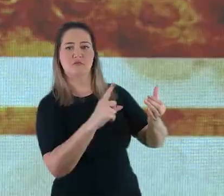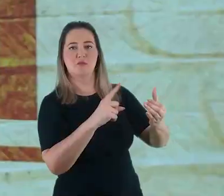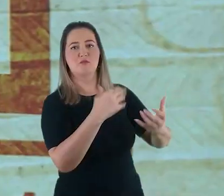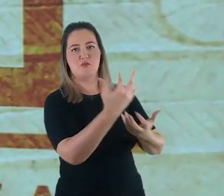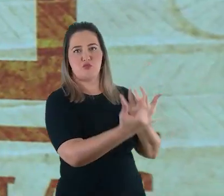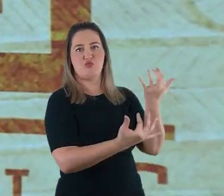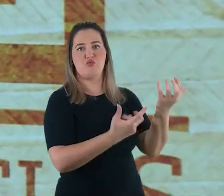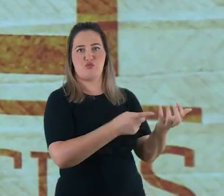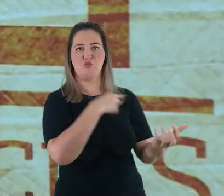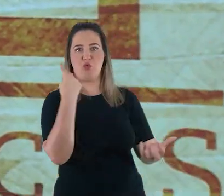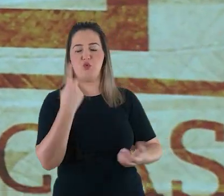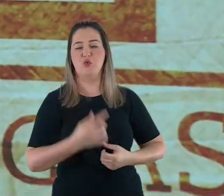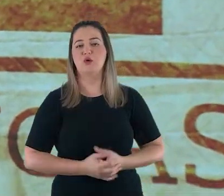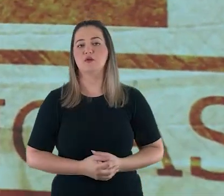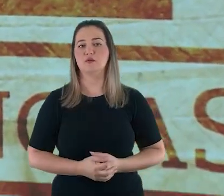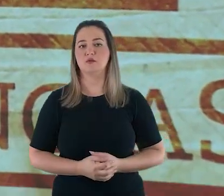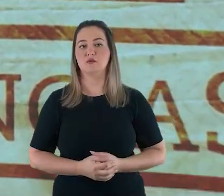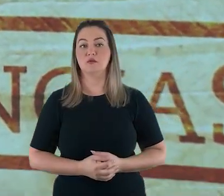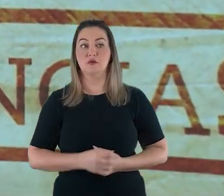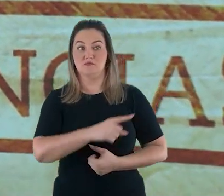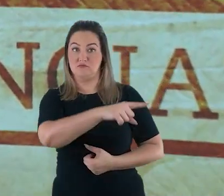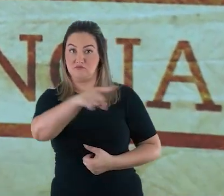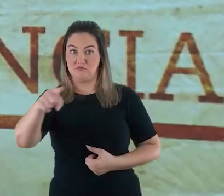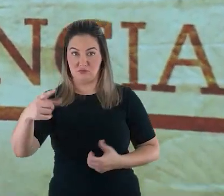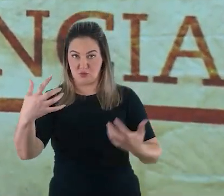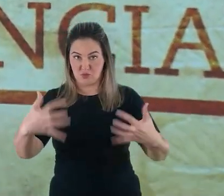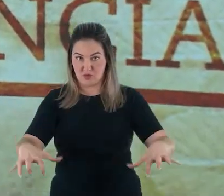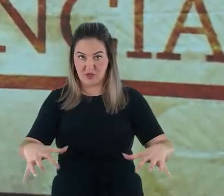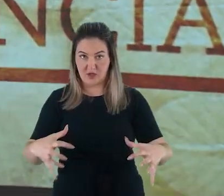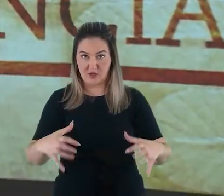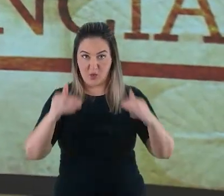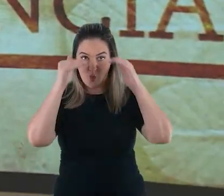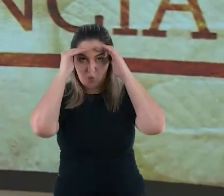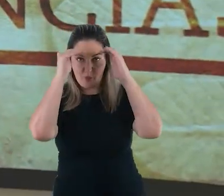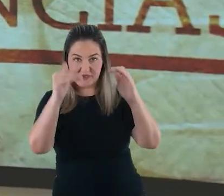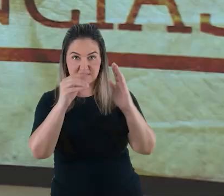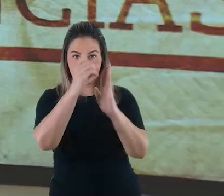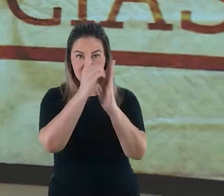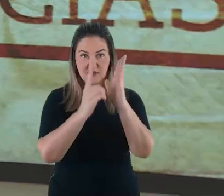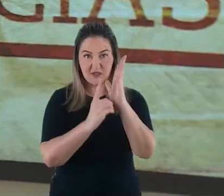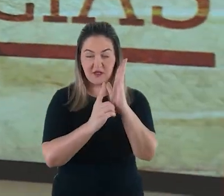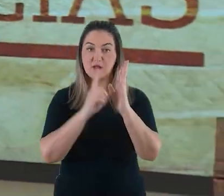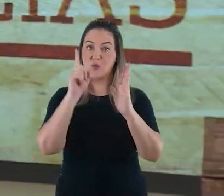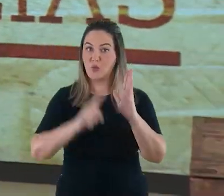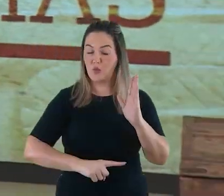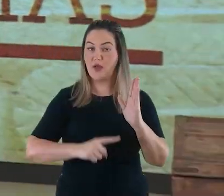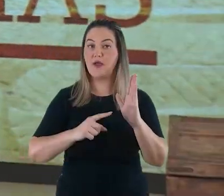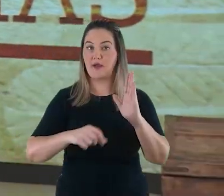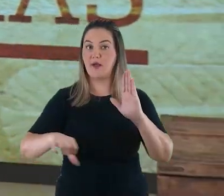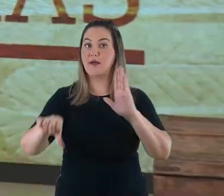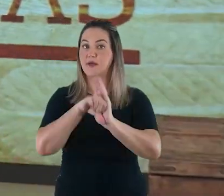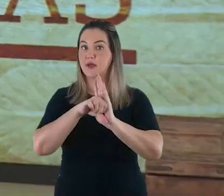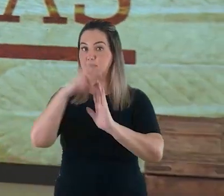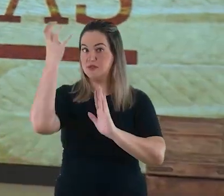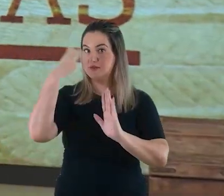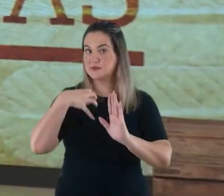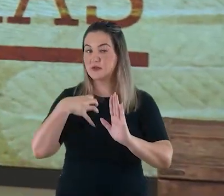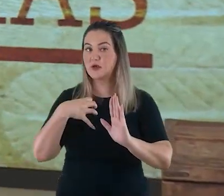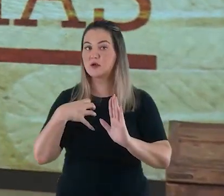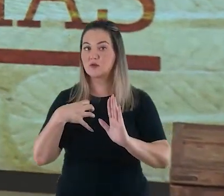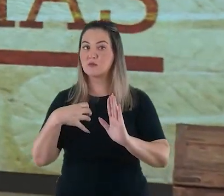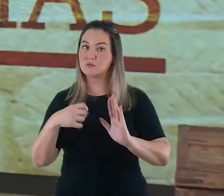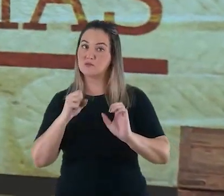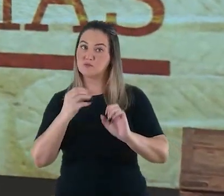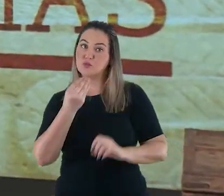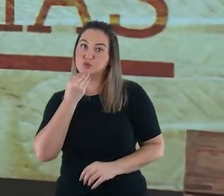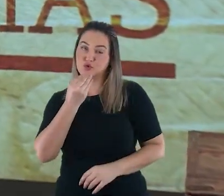rei. Recusar o cumprimento do decreto do rei era um crime muito sério, com graves riscos à própria vida. Daniel,